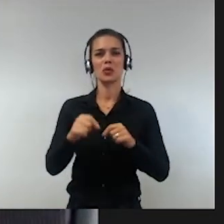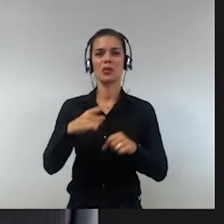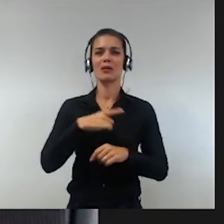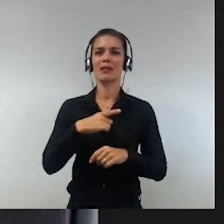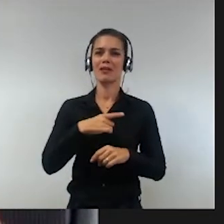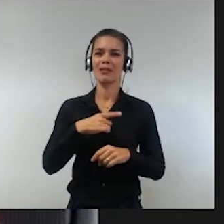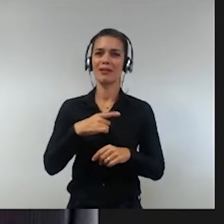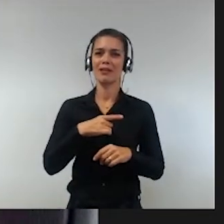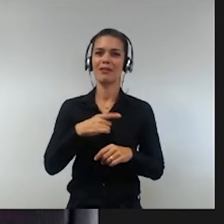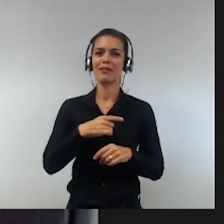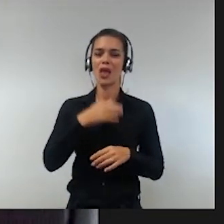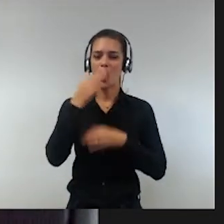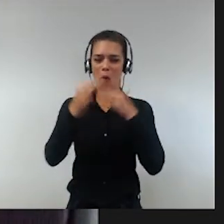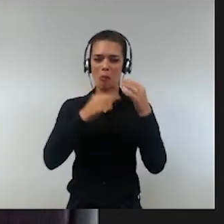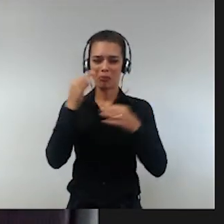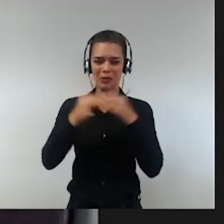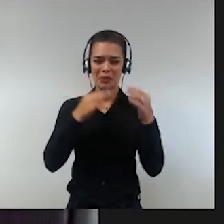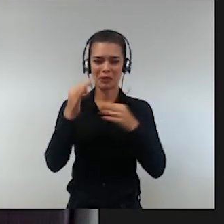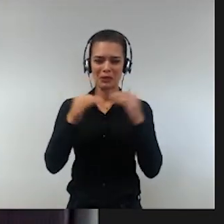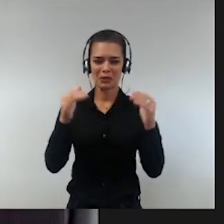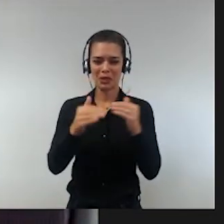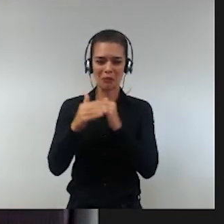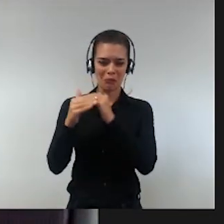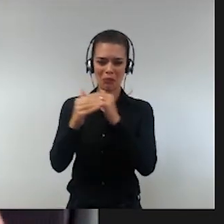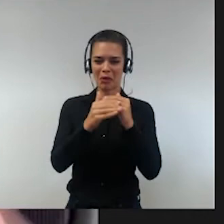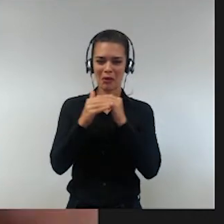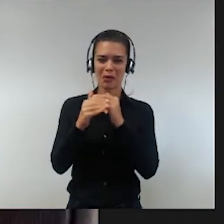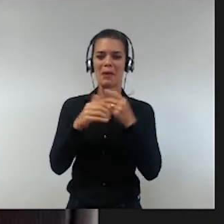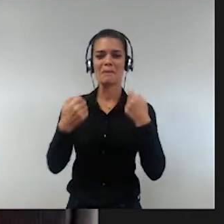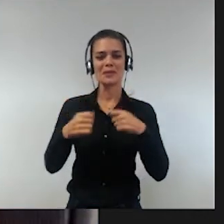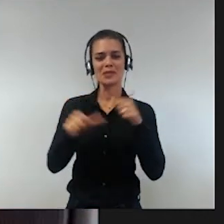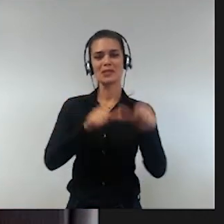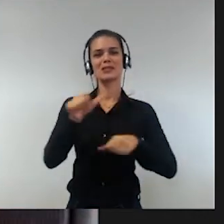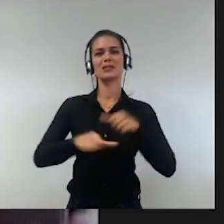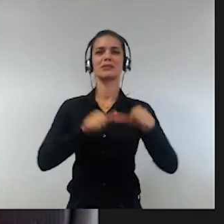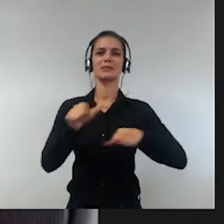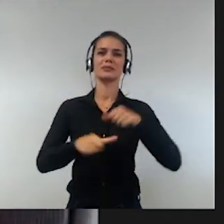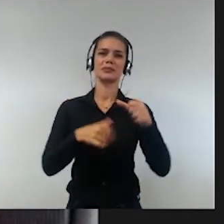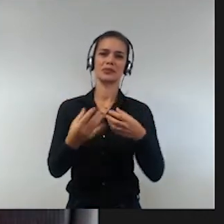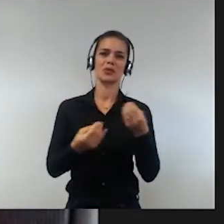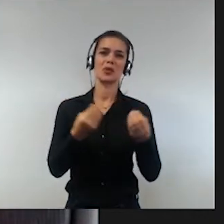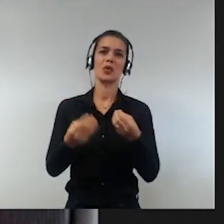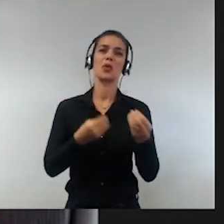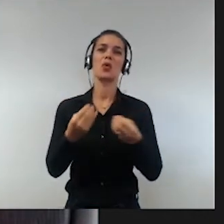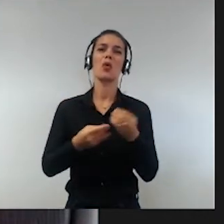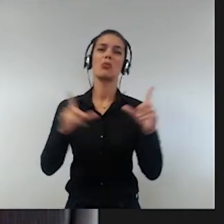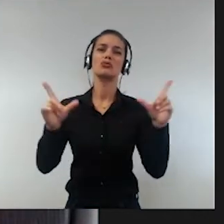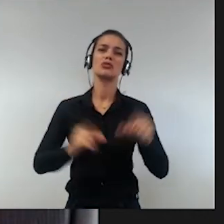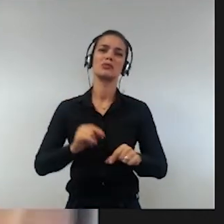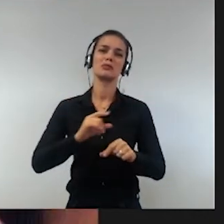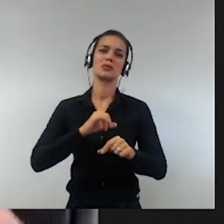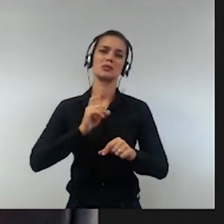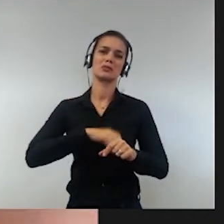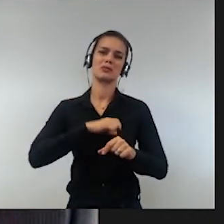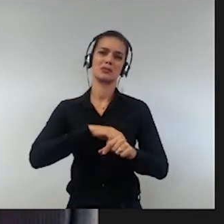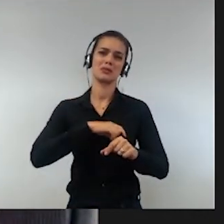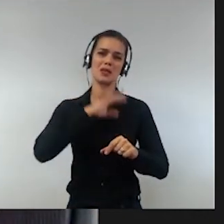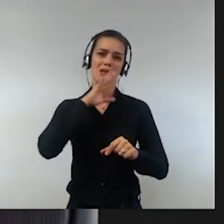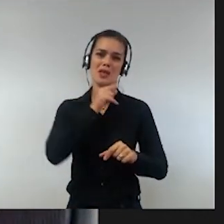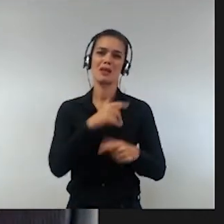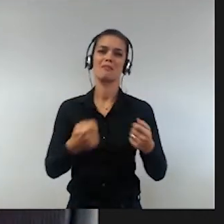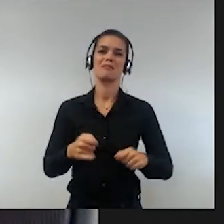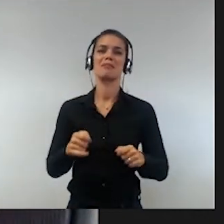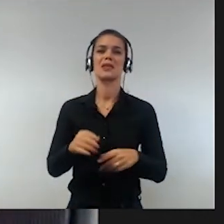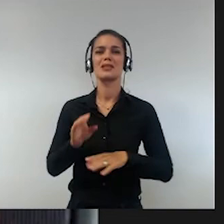comum. Então, como é que nós podemos modificar e diminuir situações de maus tratos no futuro? É investindo na